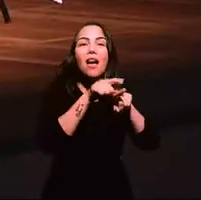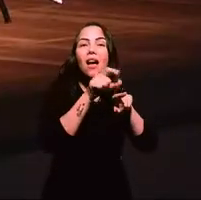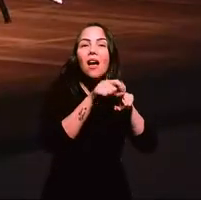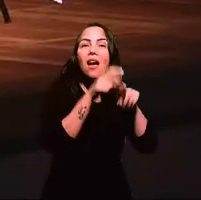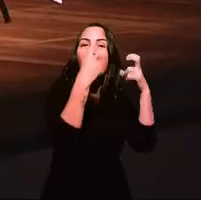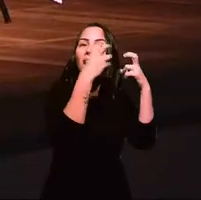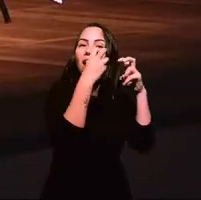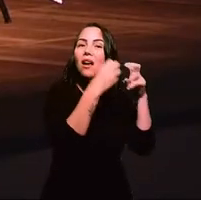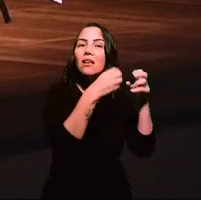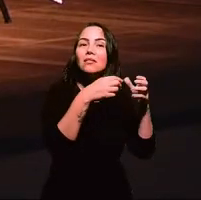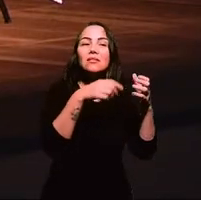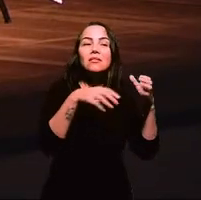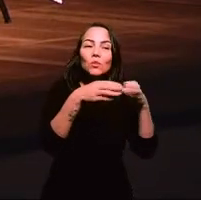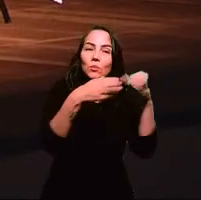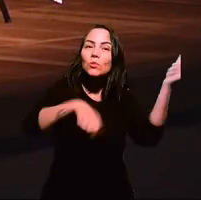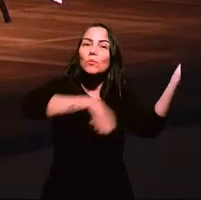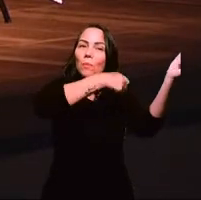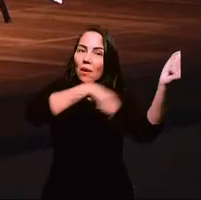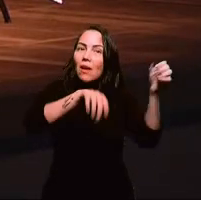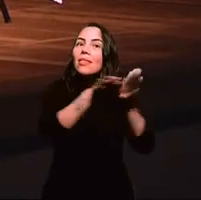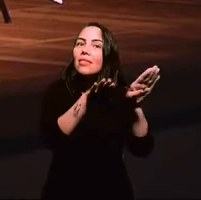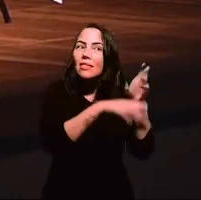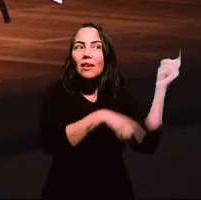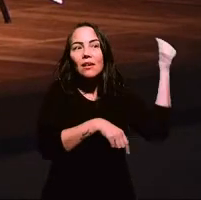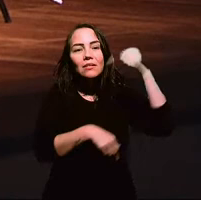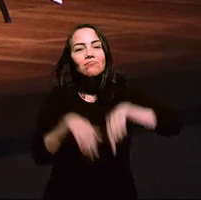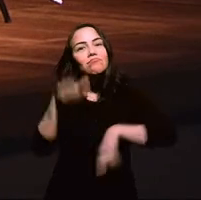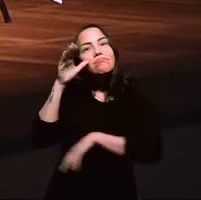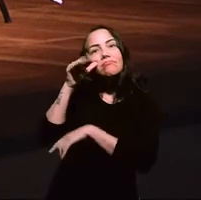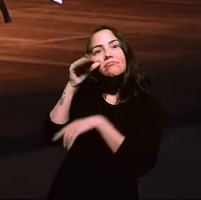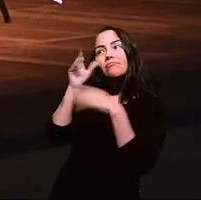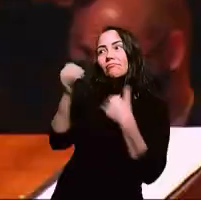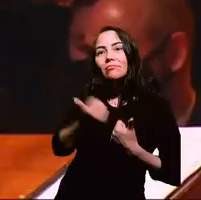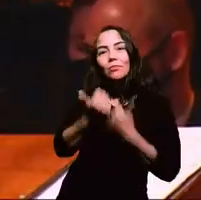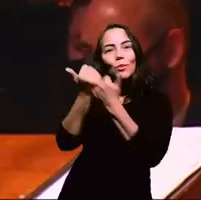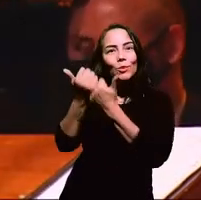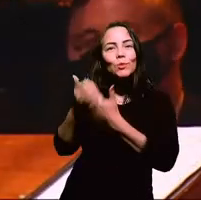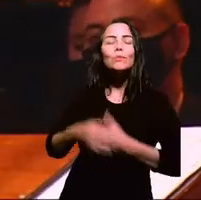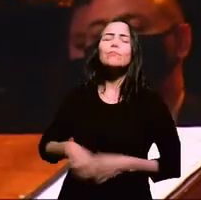Vocês realmente estão fazendo a diferença hoje nessa energia do palco.